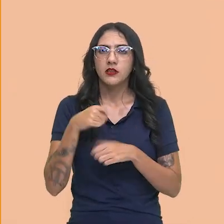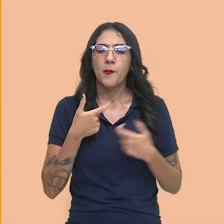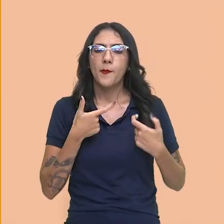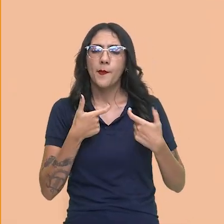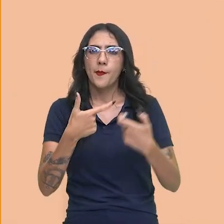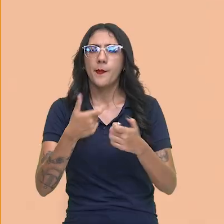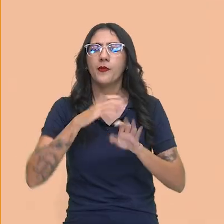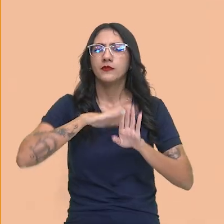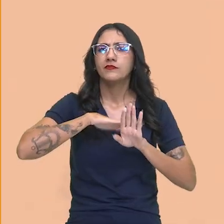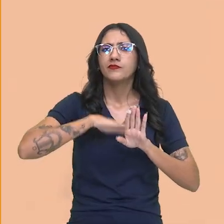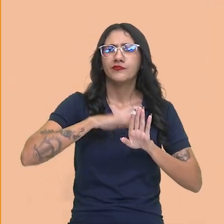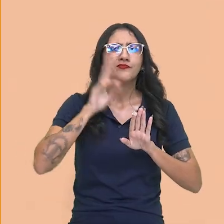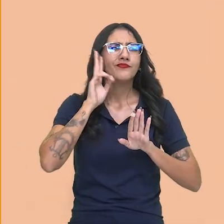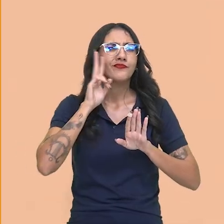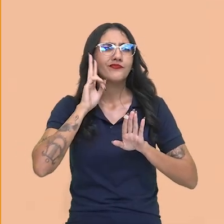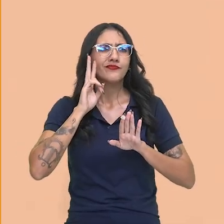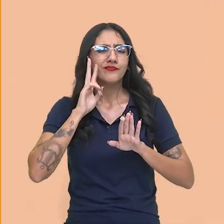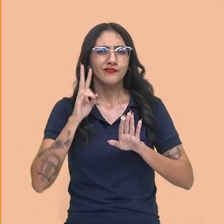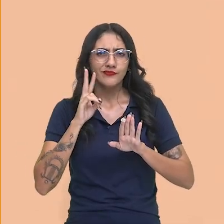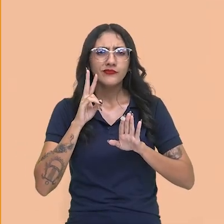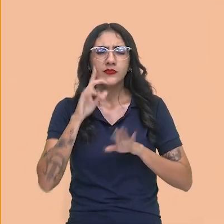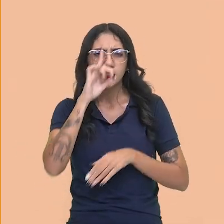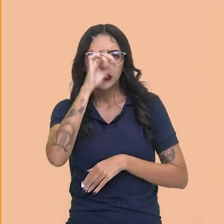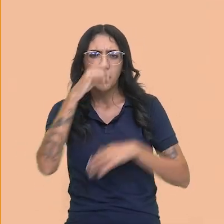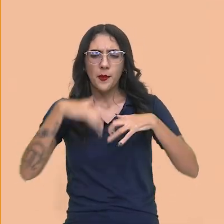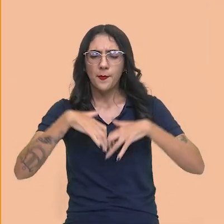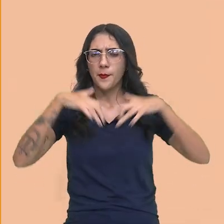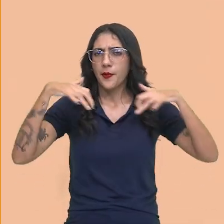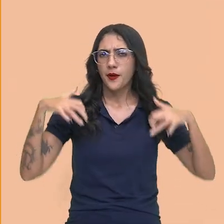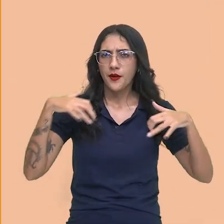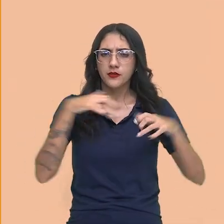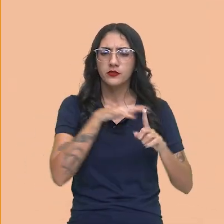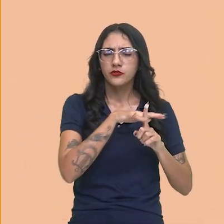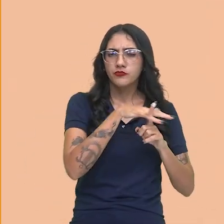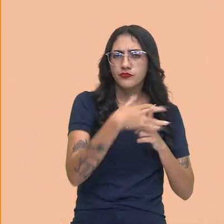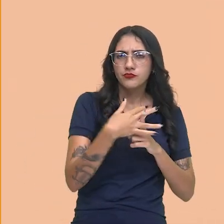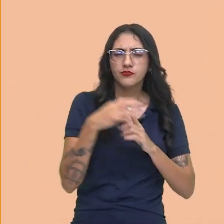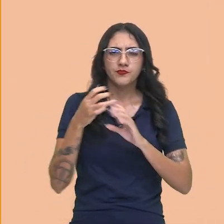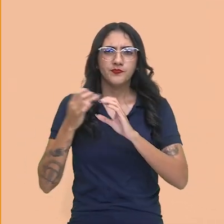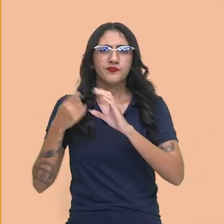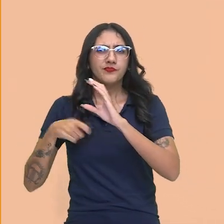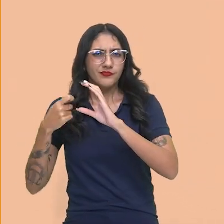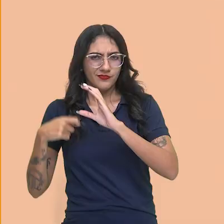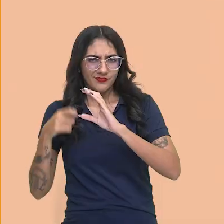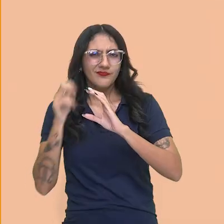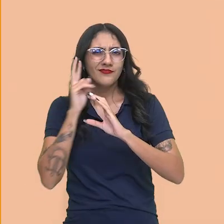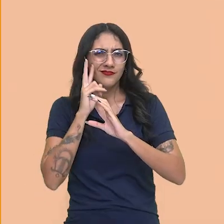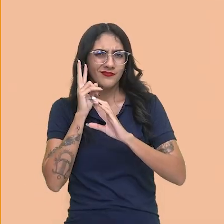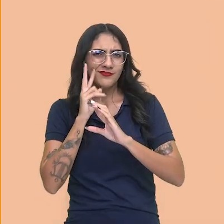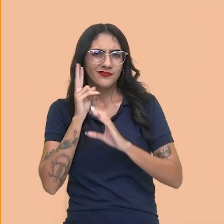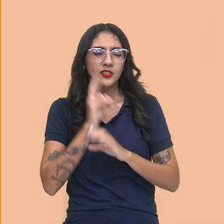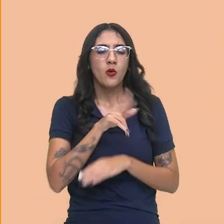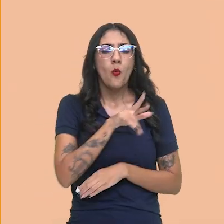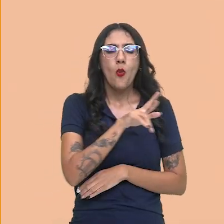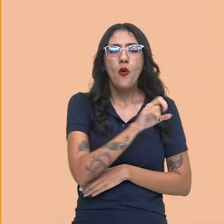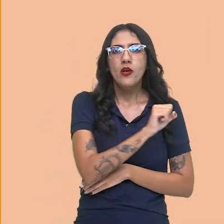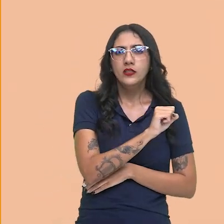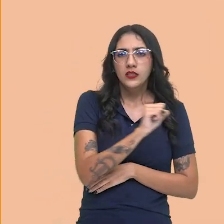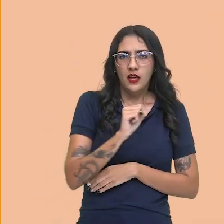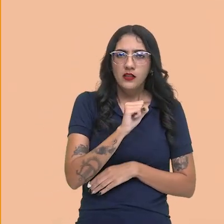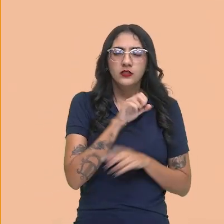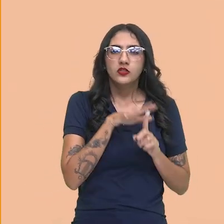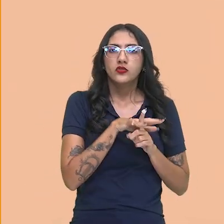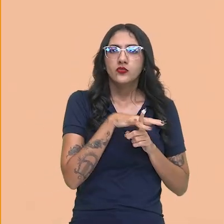tá? Aquela disputa, né, entre ideologias socialistas e capitalistas, né, representada aí por União Soviética no